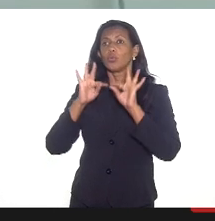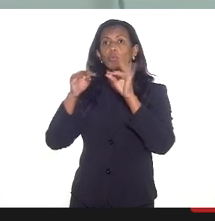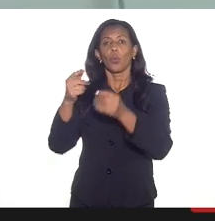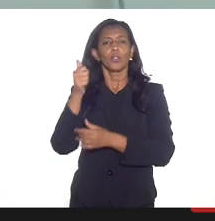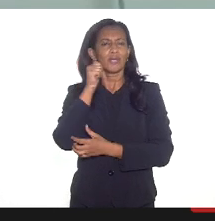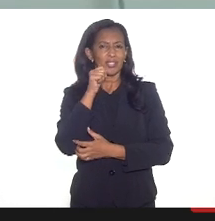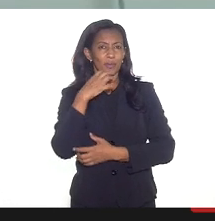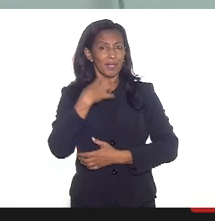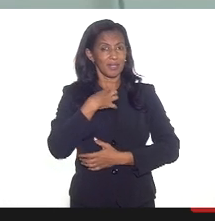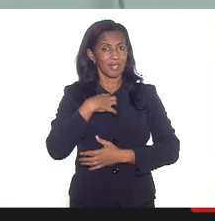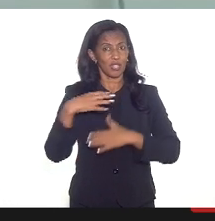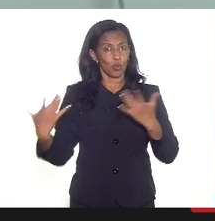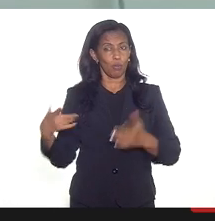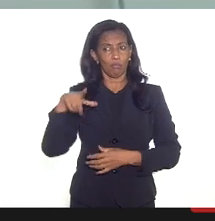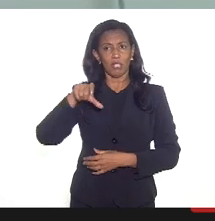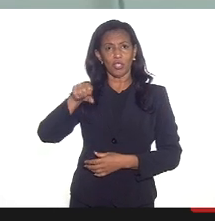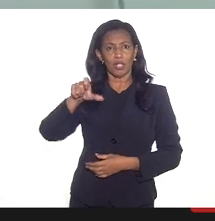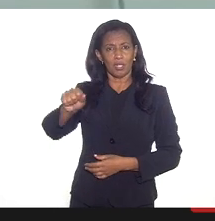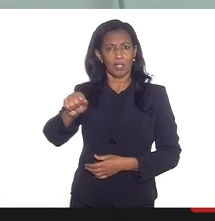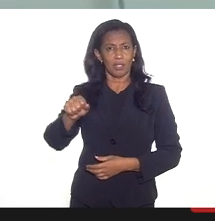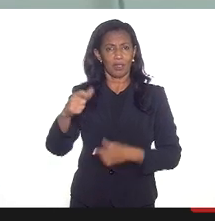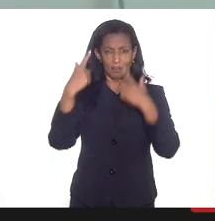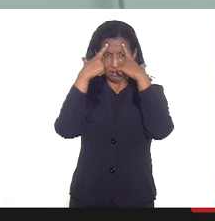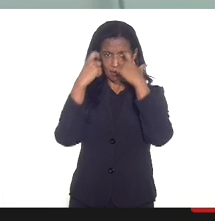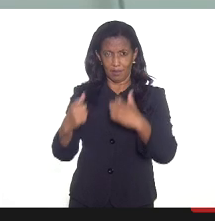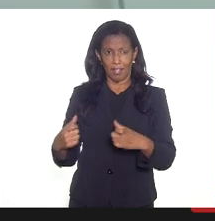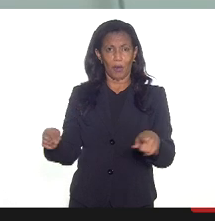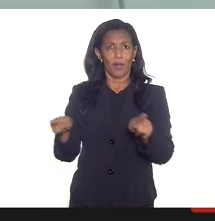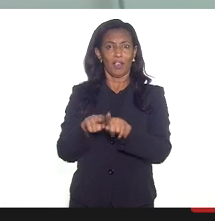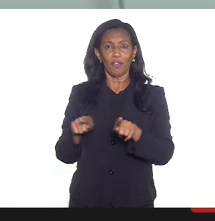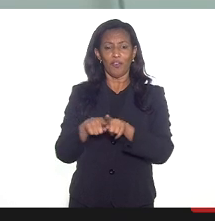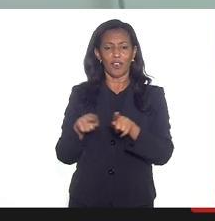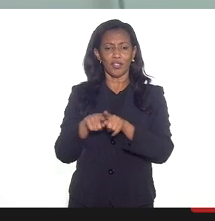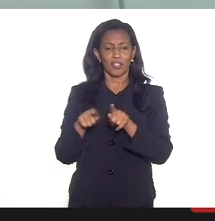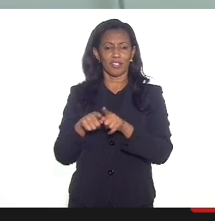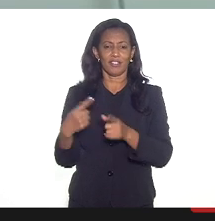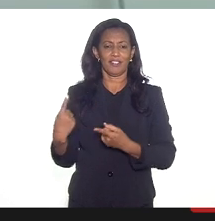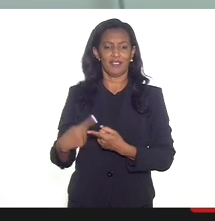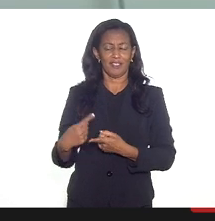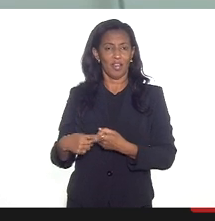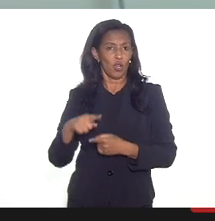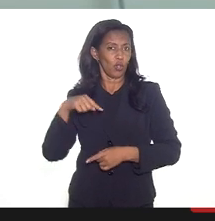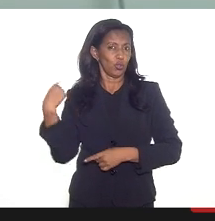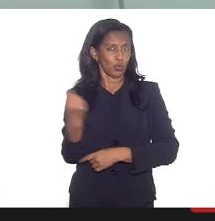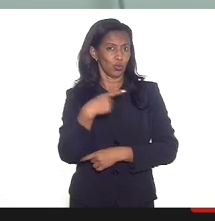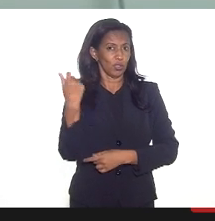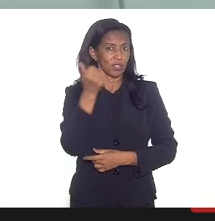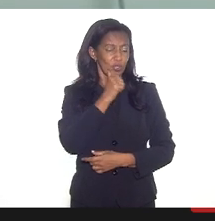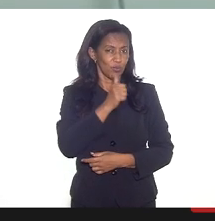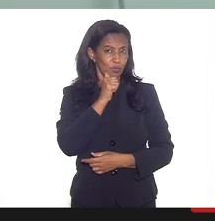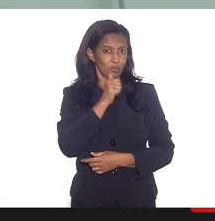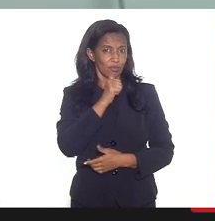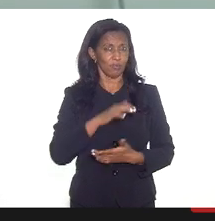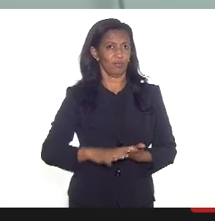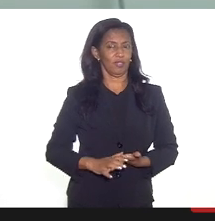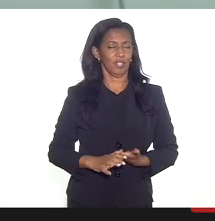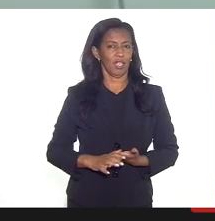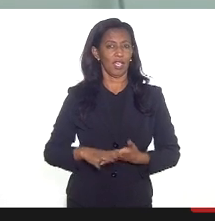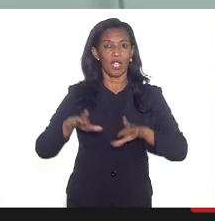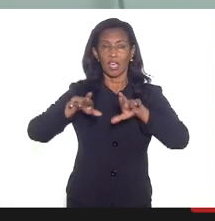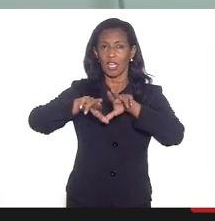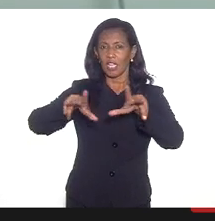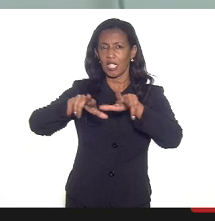lésbica é violentada, porque somos mulheres. Somos mulheres que estamos numa situação que não é